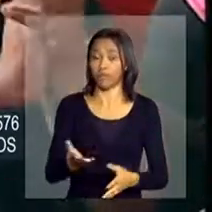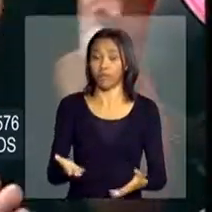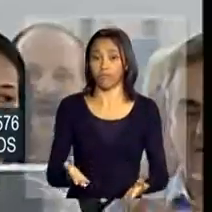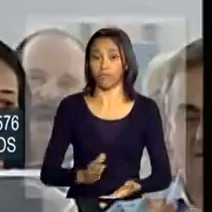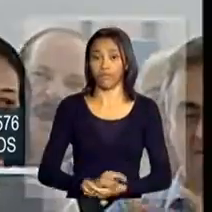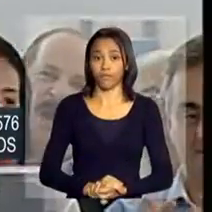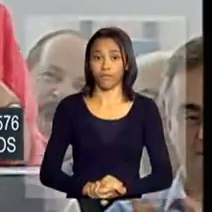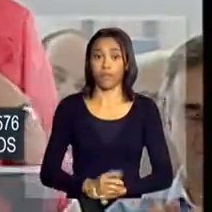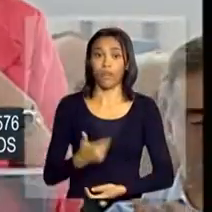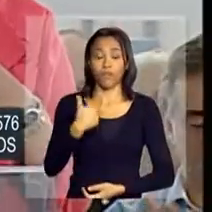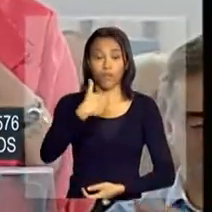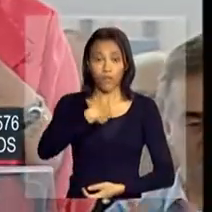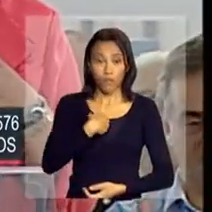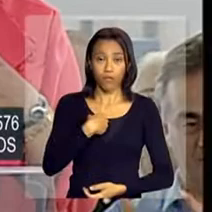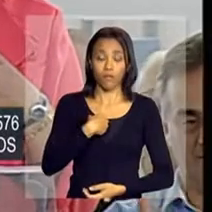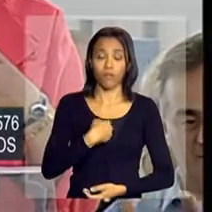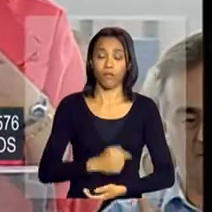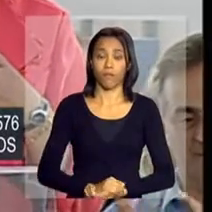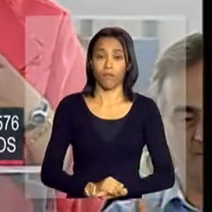Eu